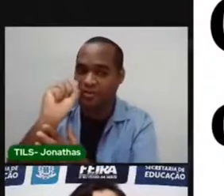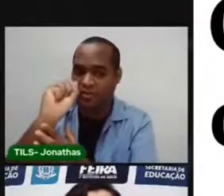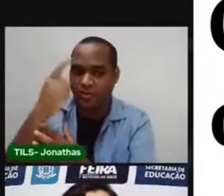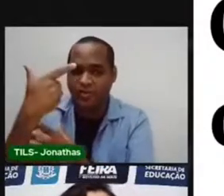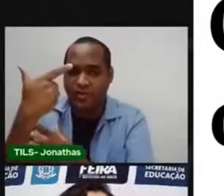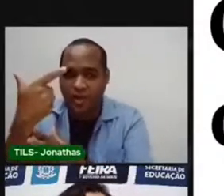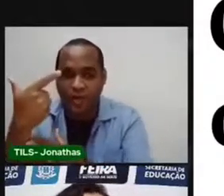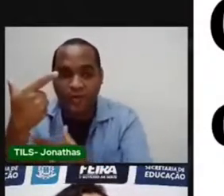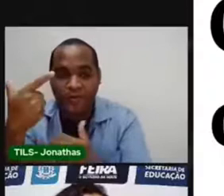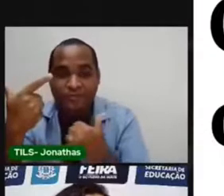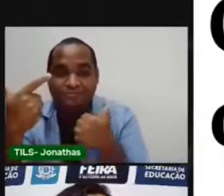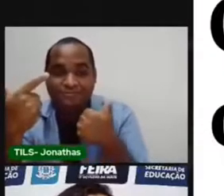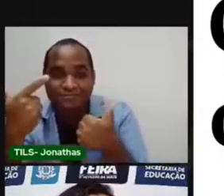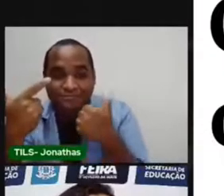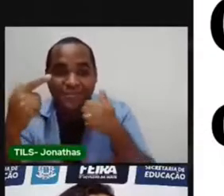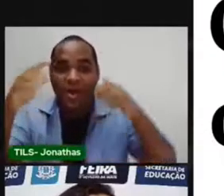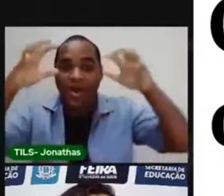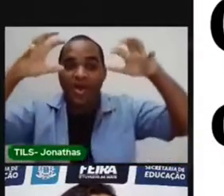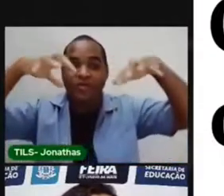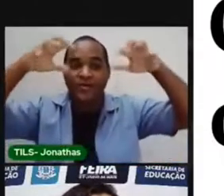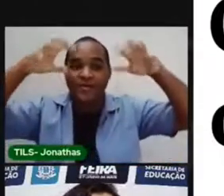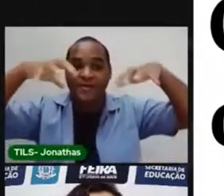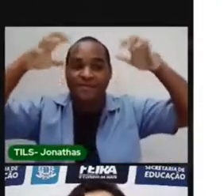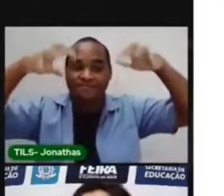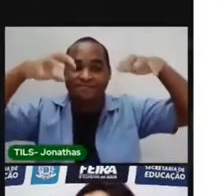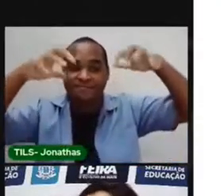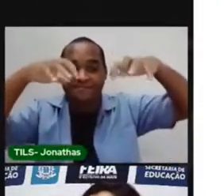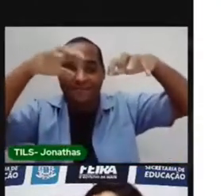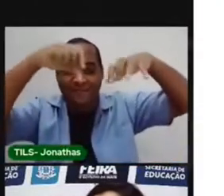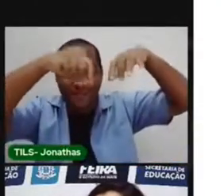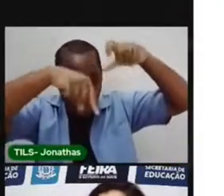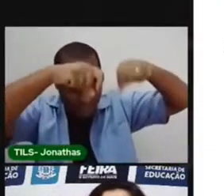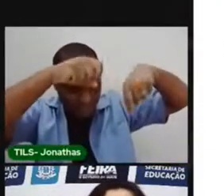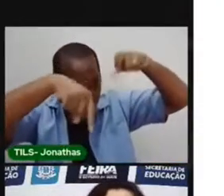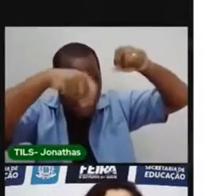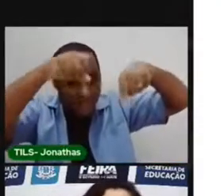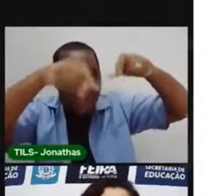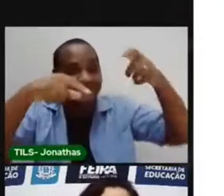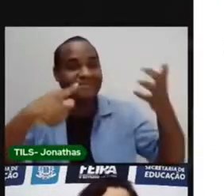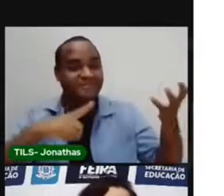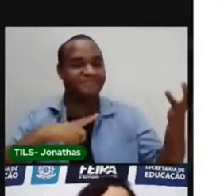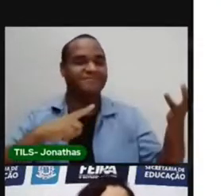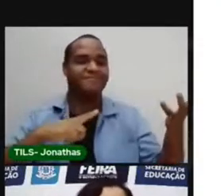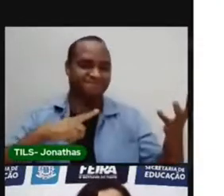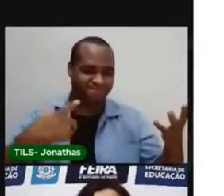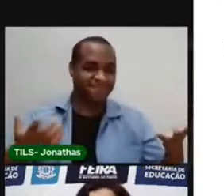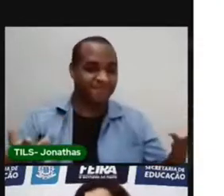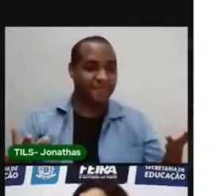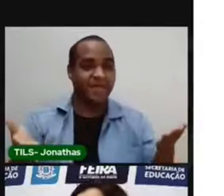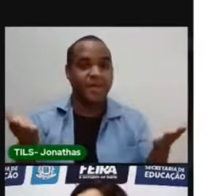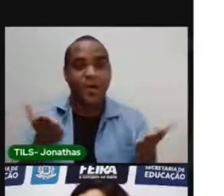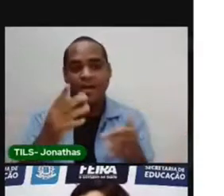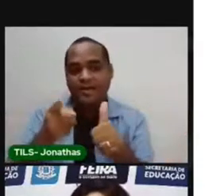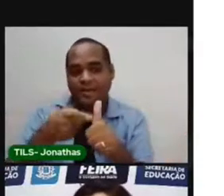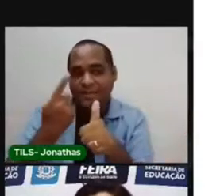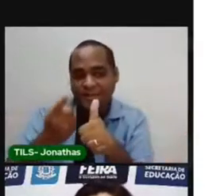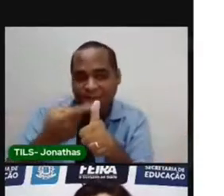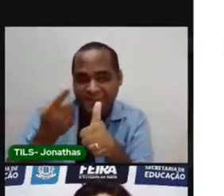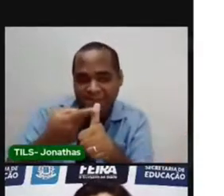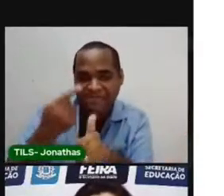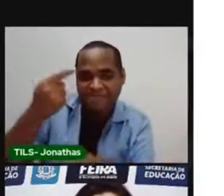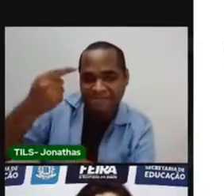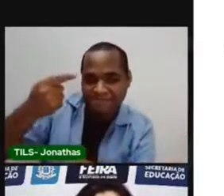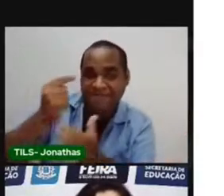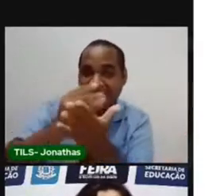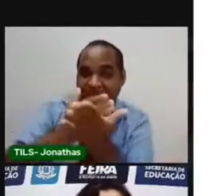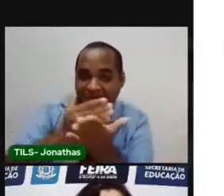Ensolarado? Está chovendo? Né? Então, primeiro, e antes da gente entrar